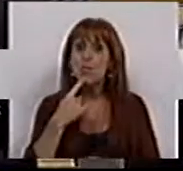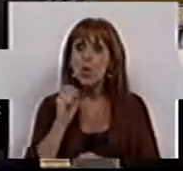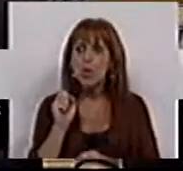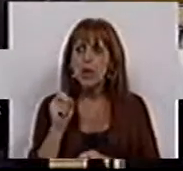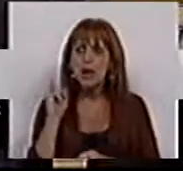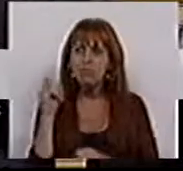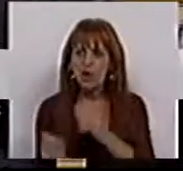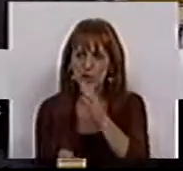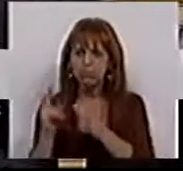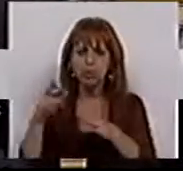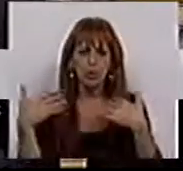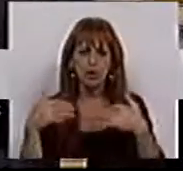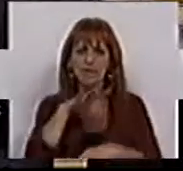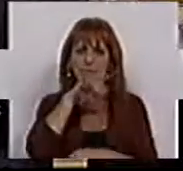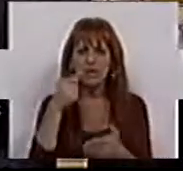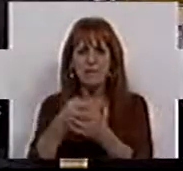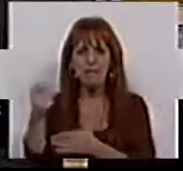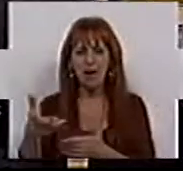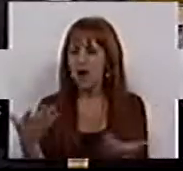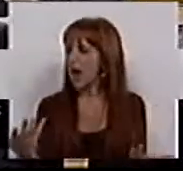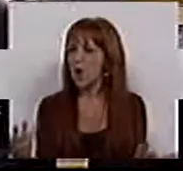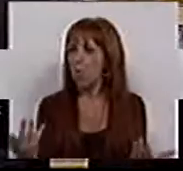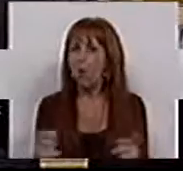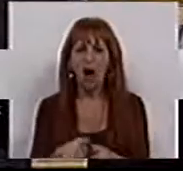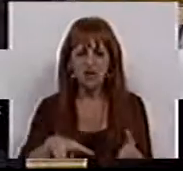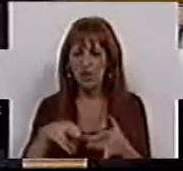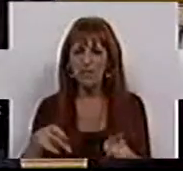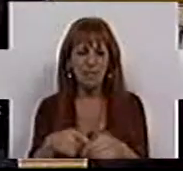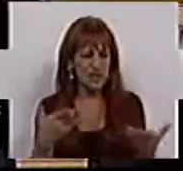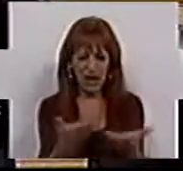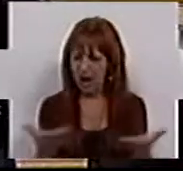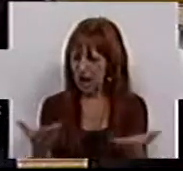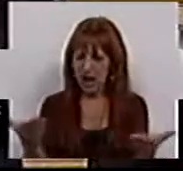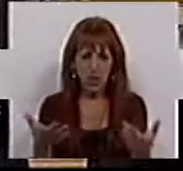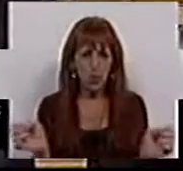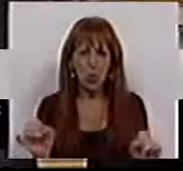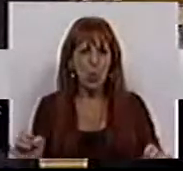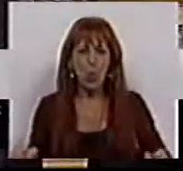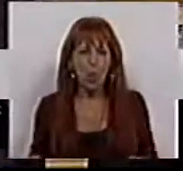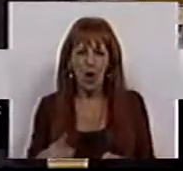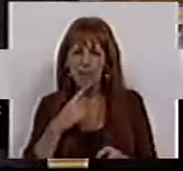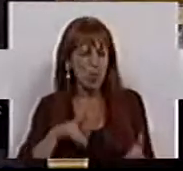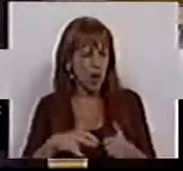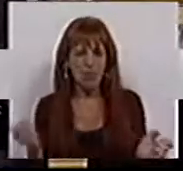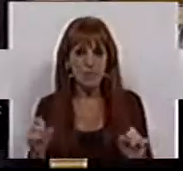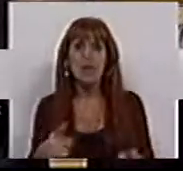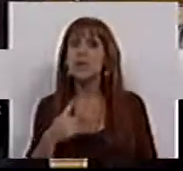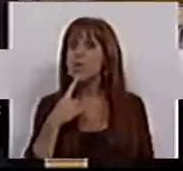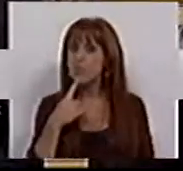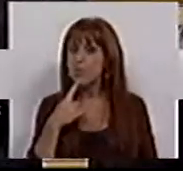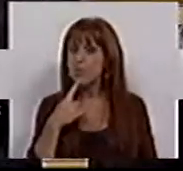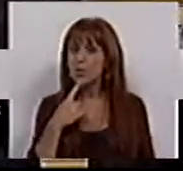enorme aumento de impostos às famílias. Agora, não há. Nestas reformas em cima da mesa, não há grande reforma. Há